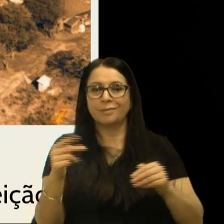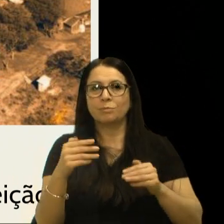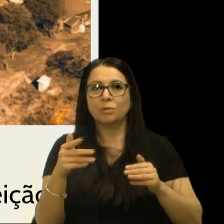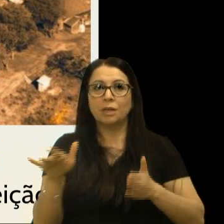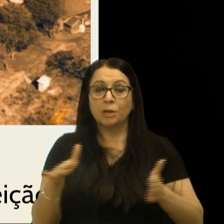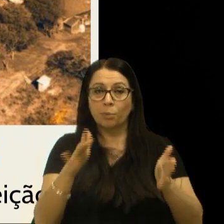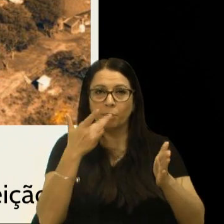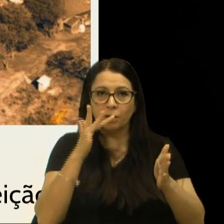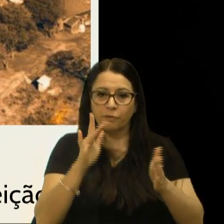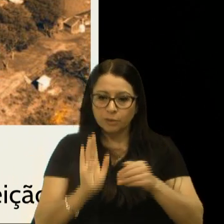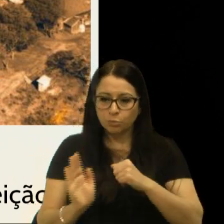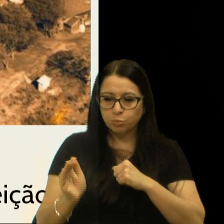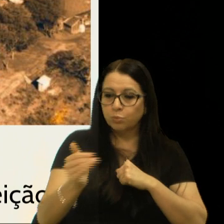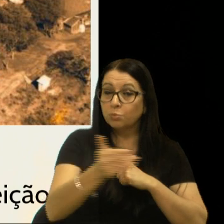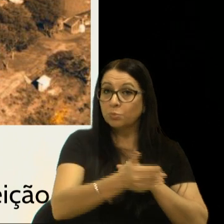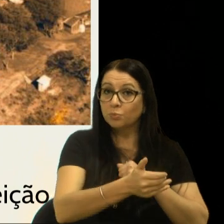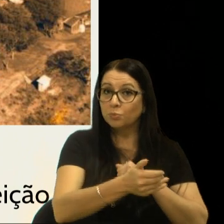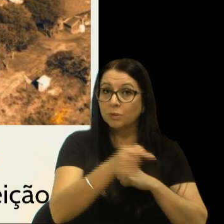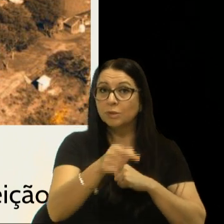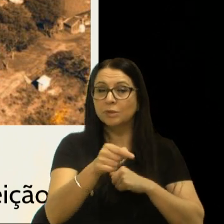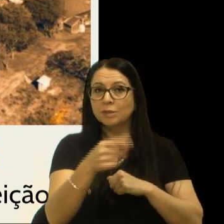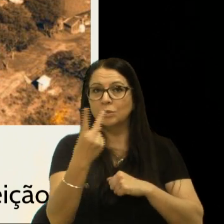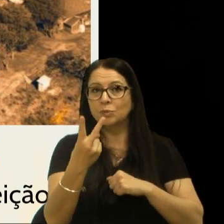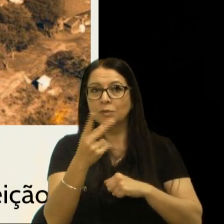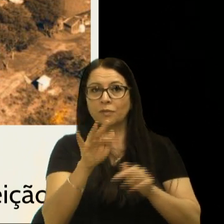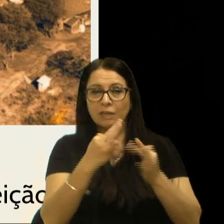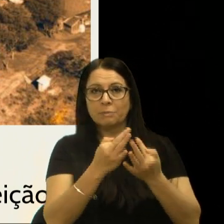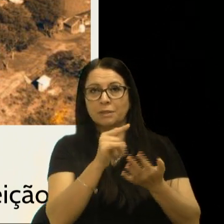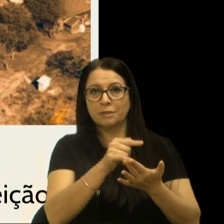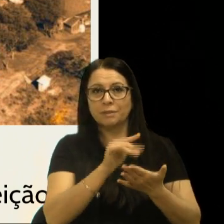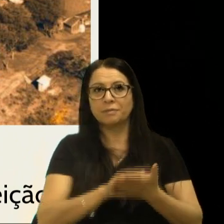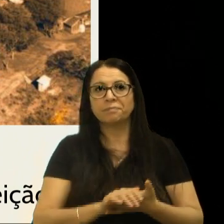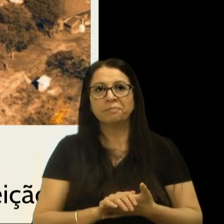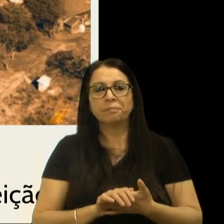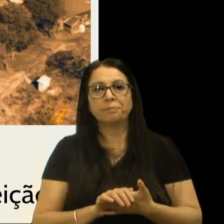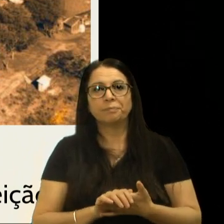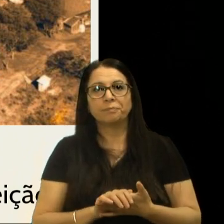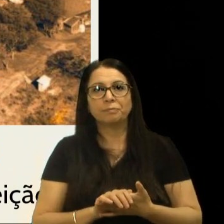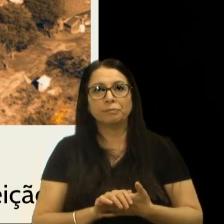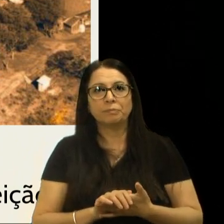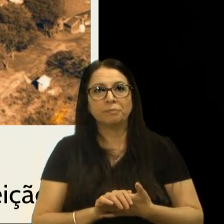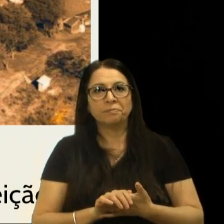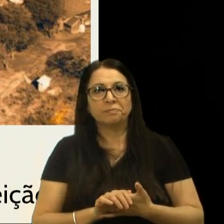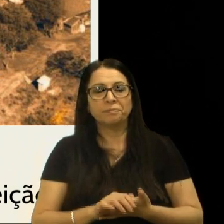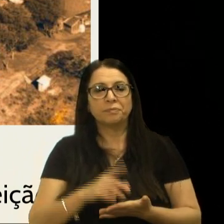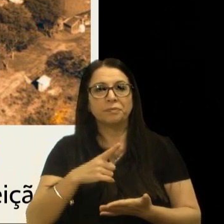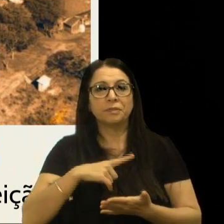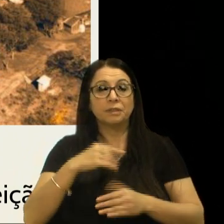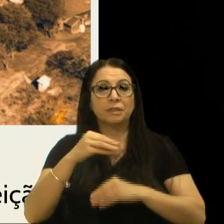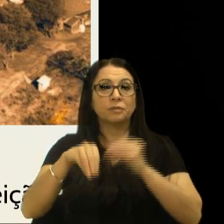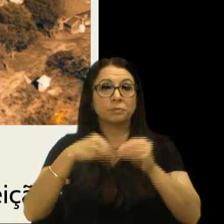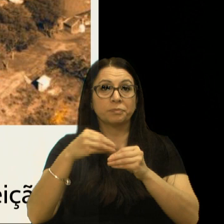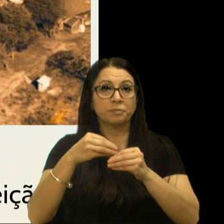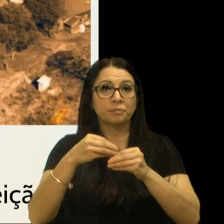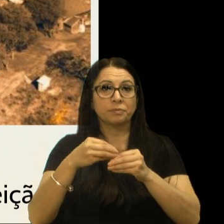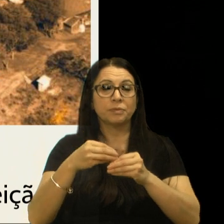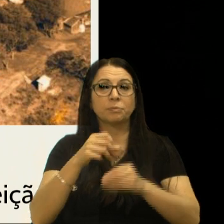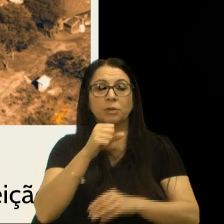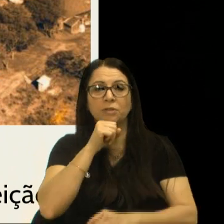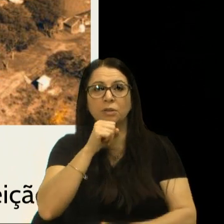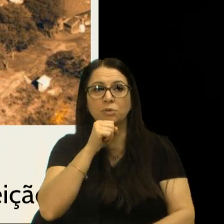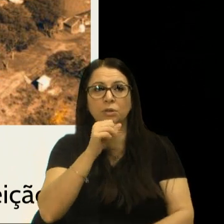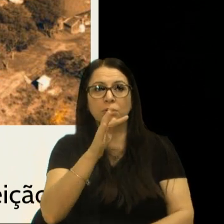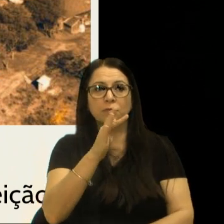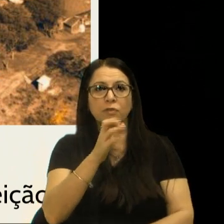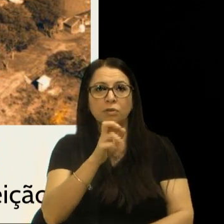uma curva e as duas famílias moravam em esquinas e tinham envolvimento. E o vô Fermino, à